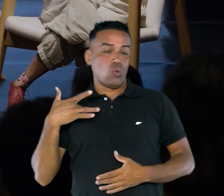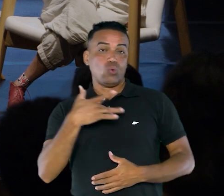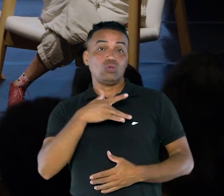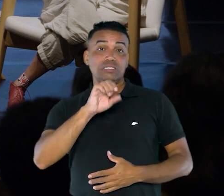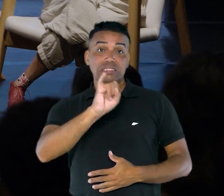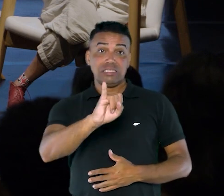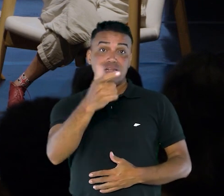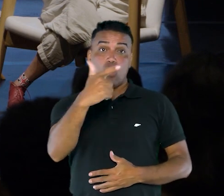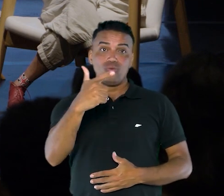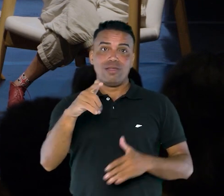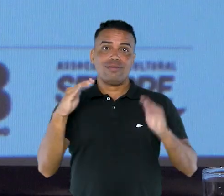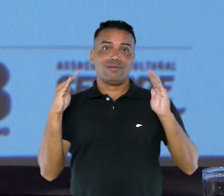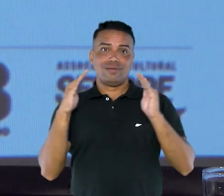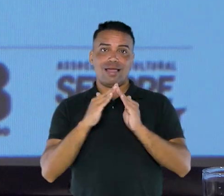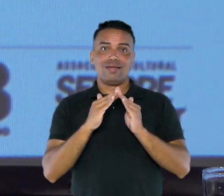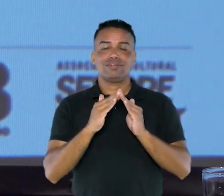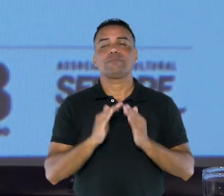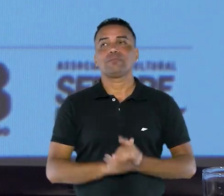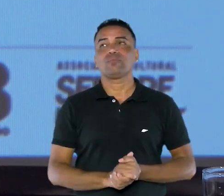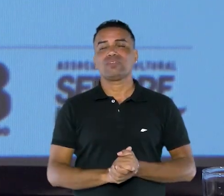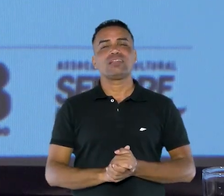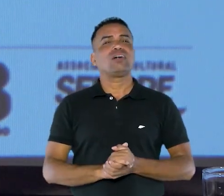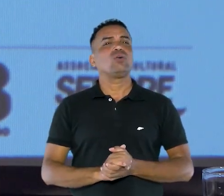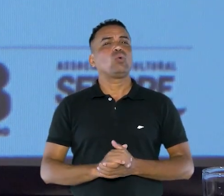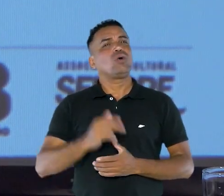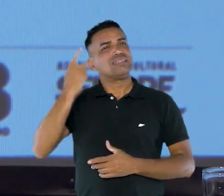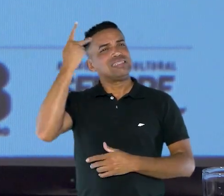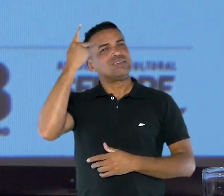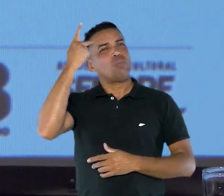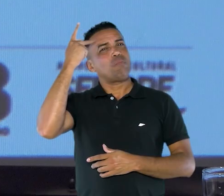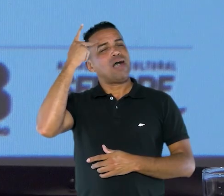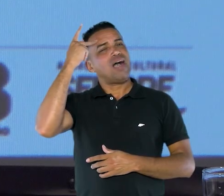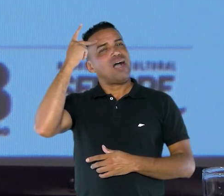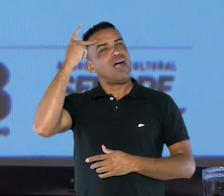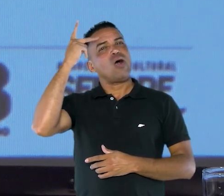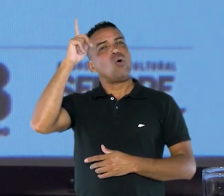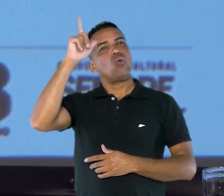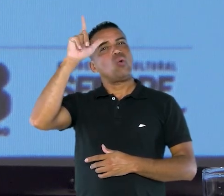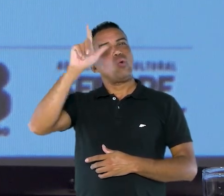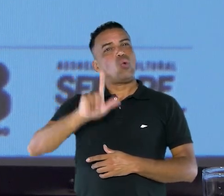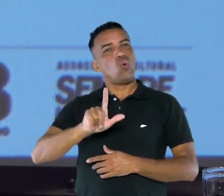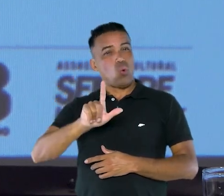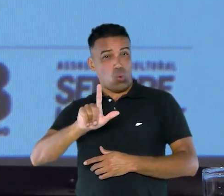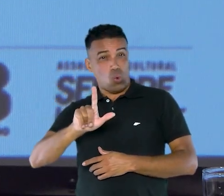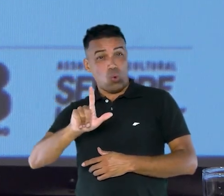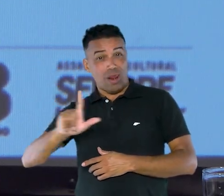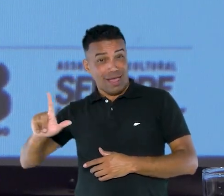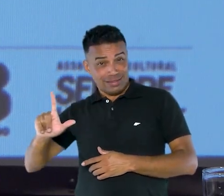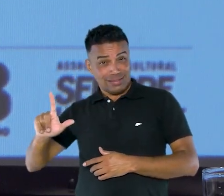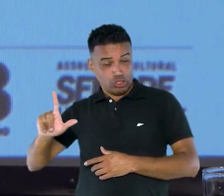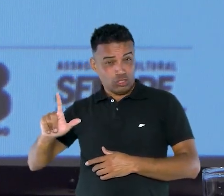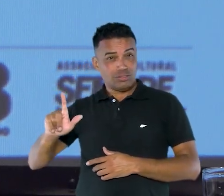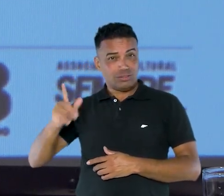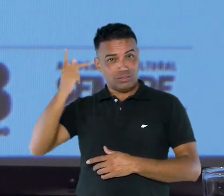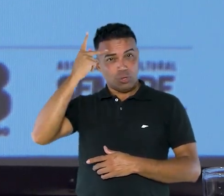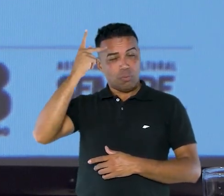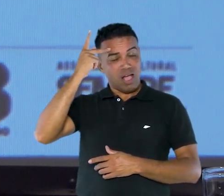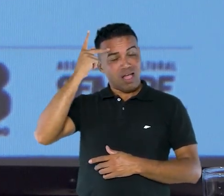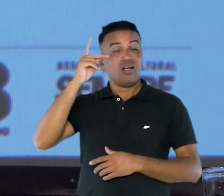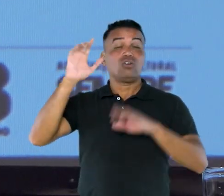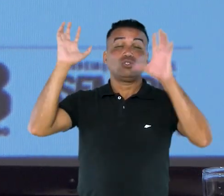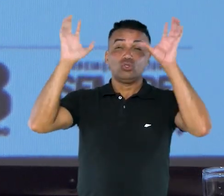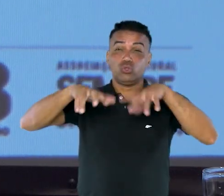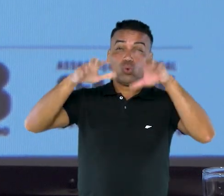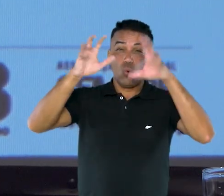uma casa? Aqui na Zona Leste de São Paulo, a gente tem visto as chuvas e o alagamento, tem acontecido, né, no